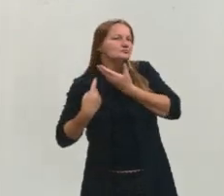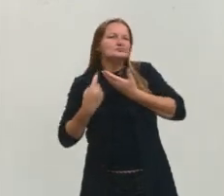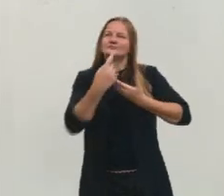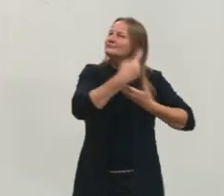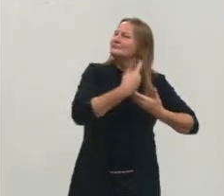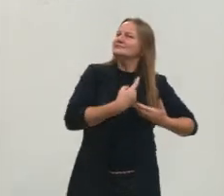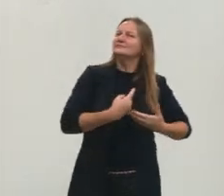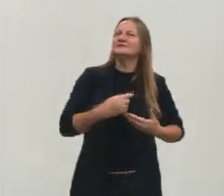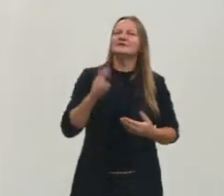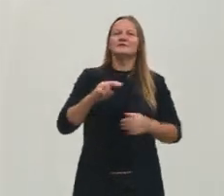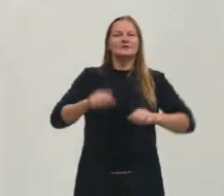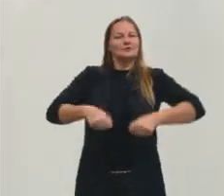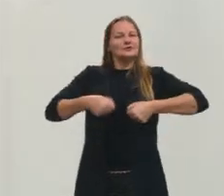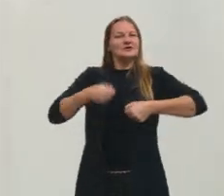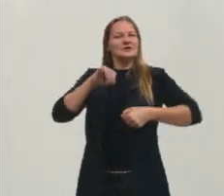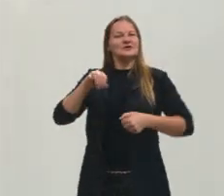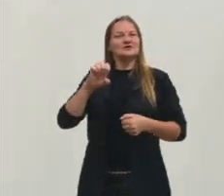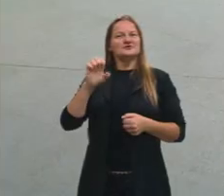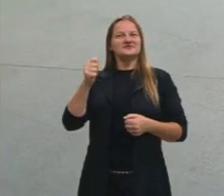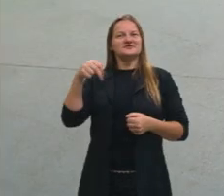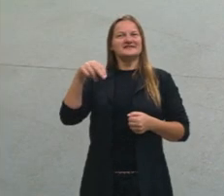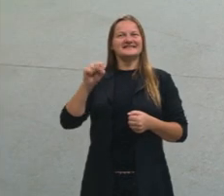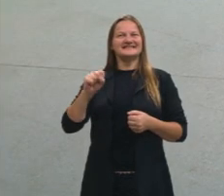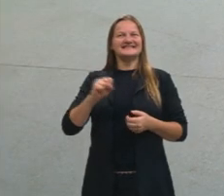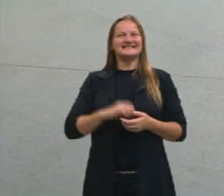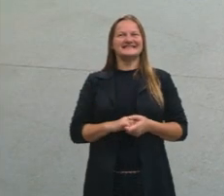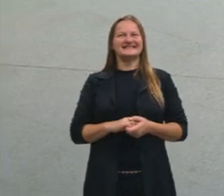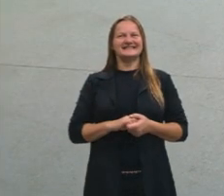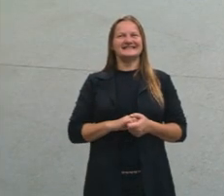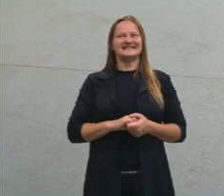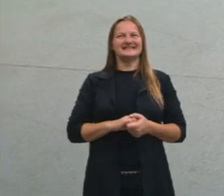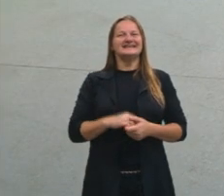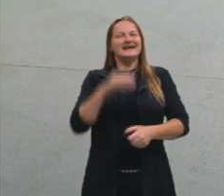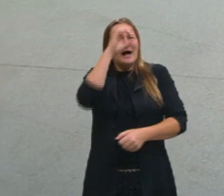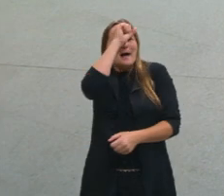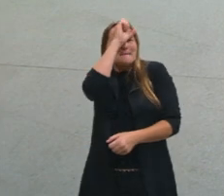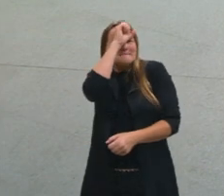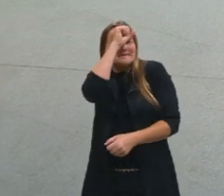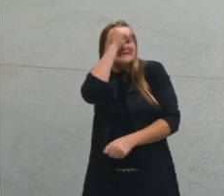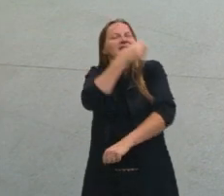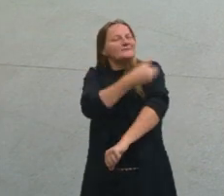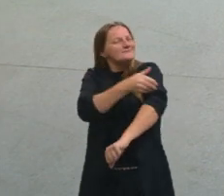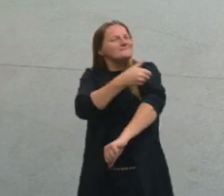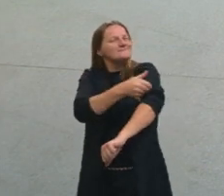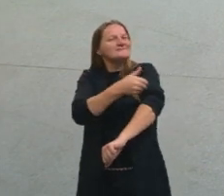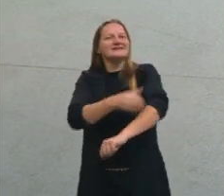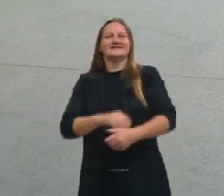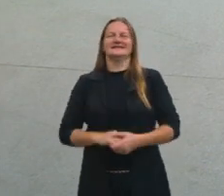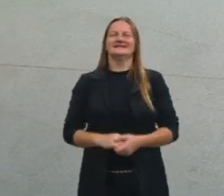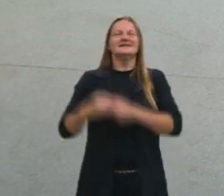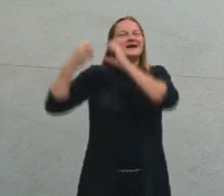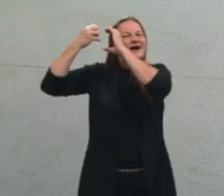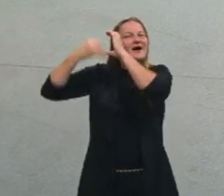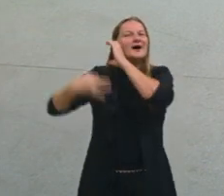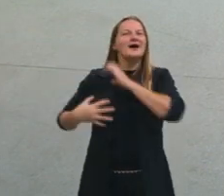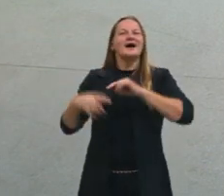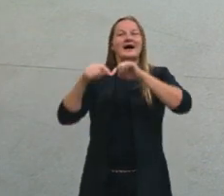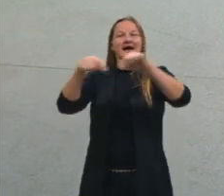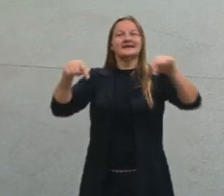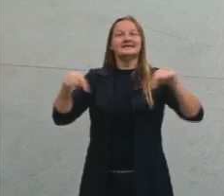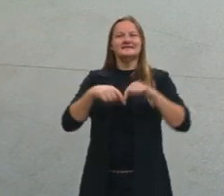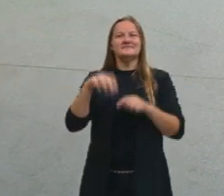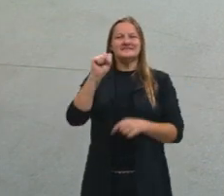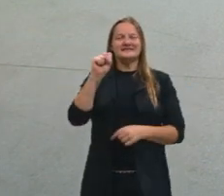estou usando uma calça jeans bem complicado nos escrever não a gente vai aprendendo treinando aqui no estúdio então